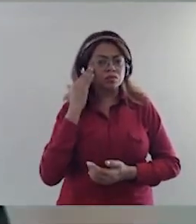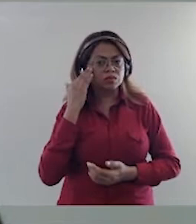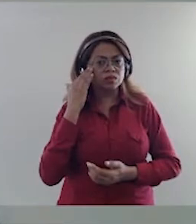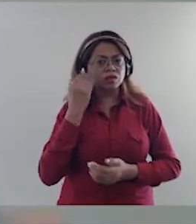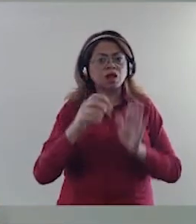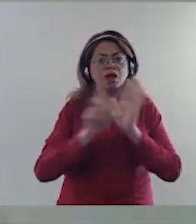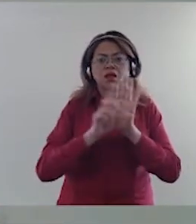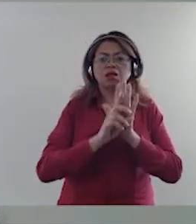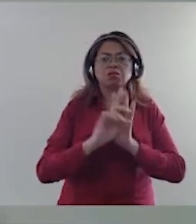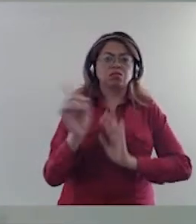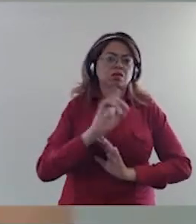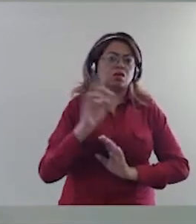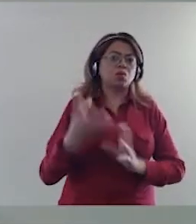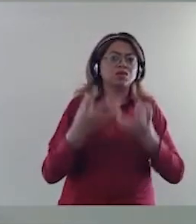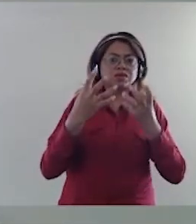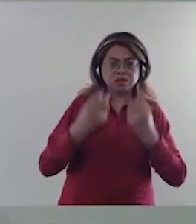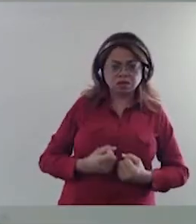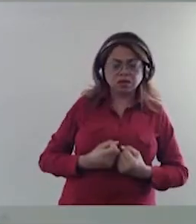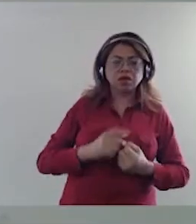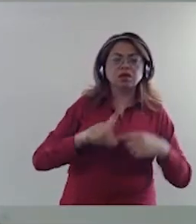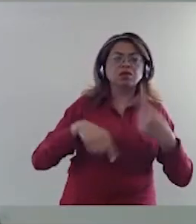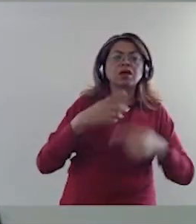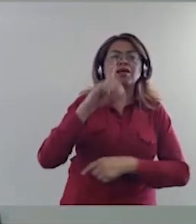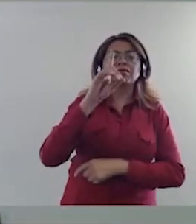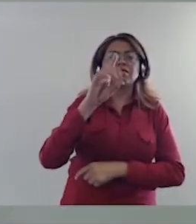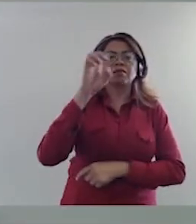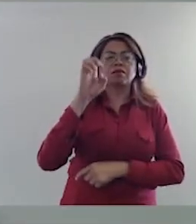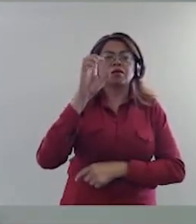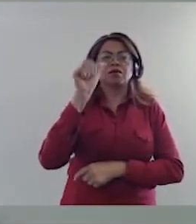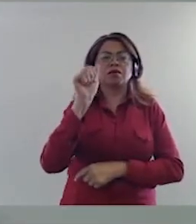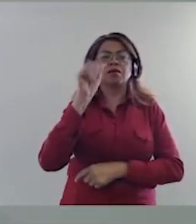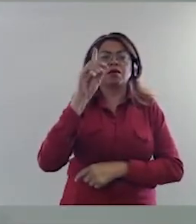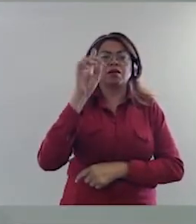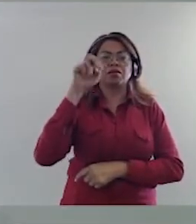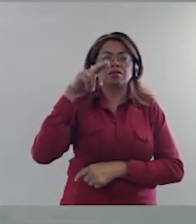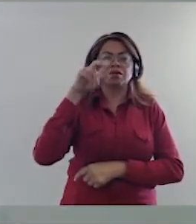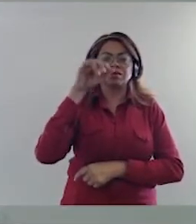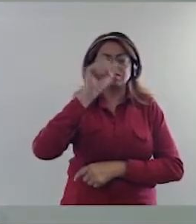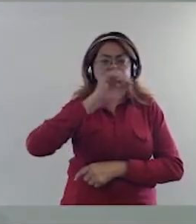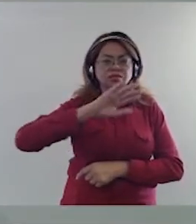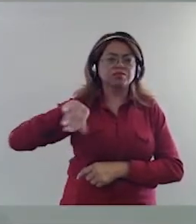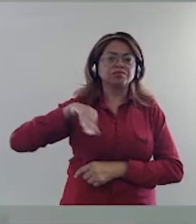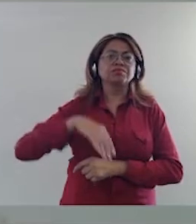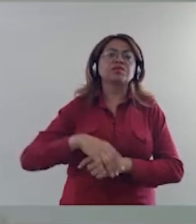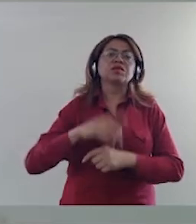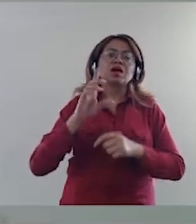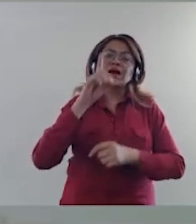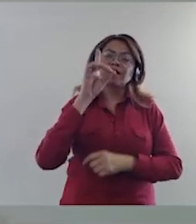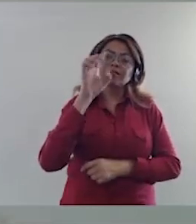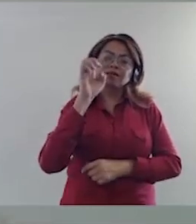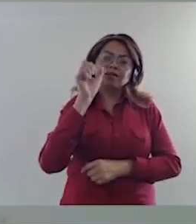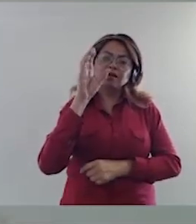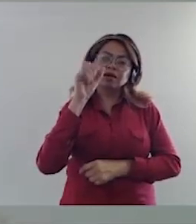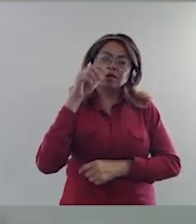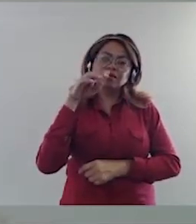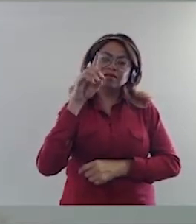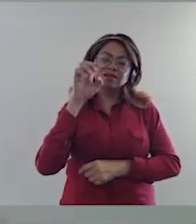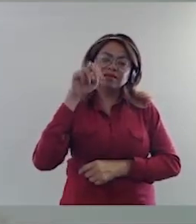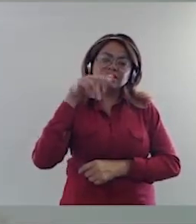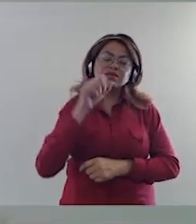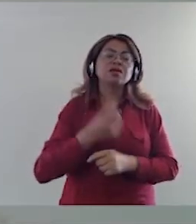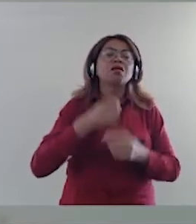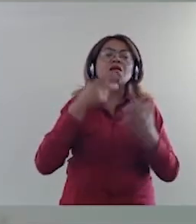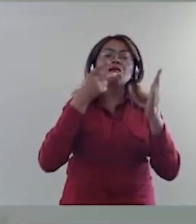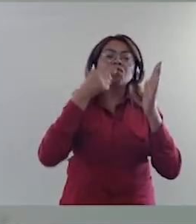não se aplica à decadência. A decadência diz respeito à perda